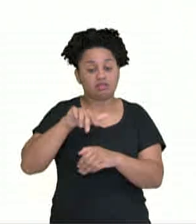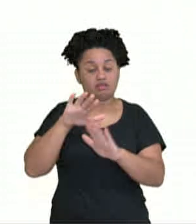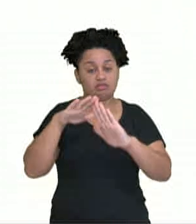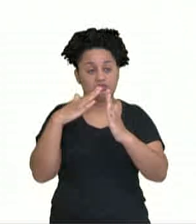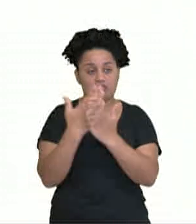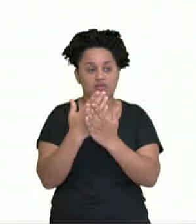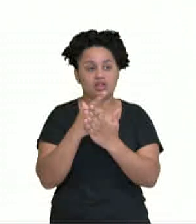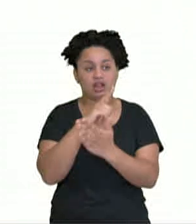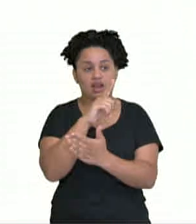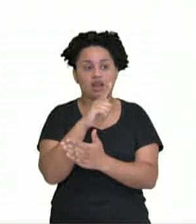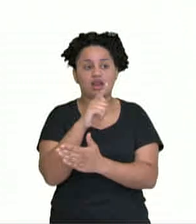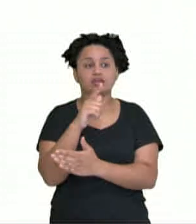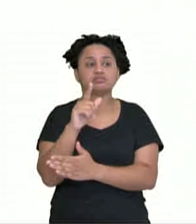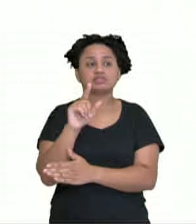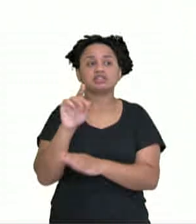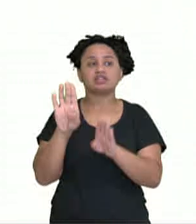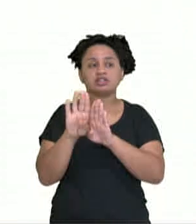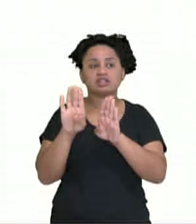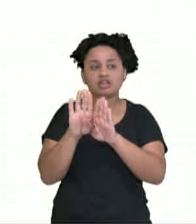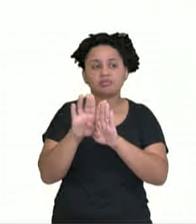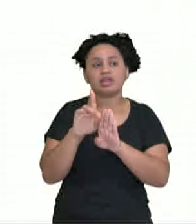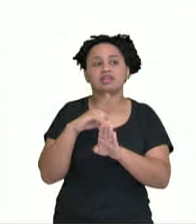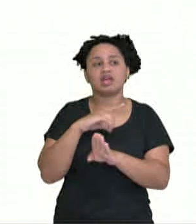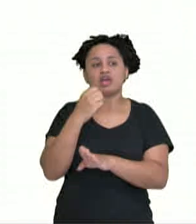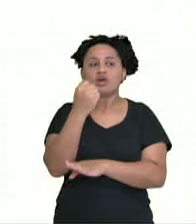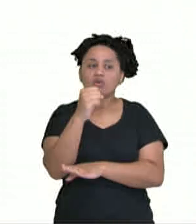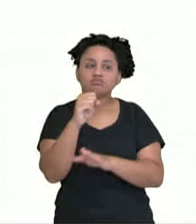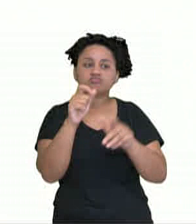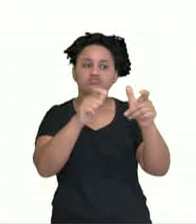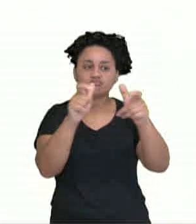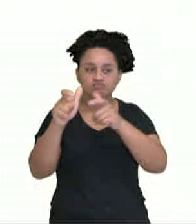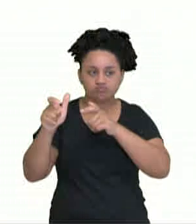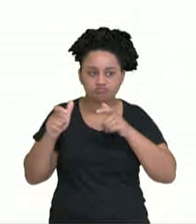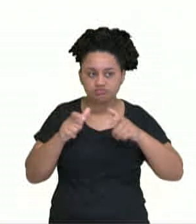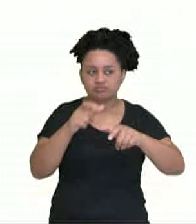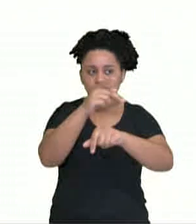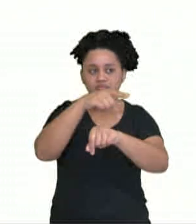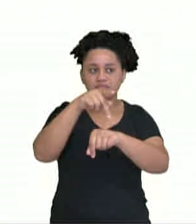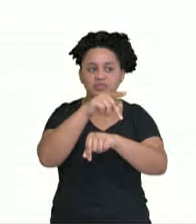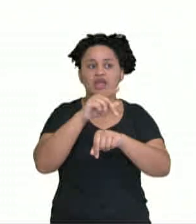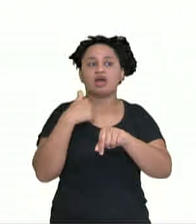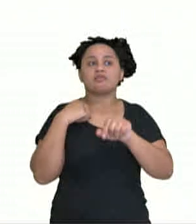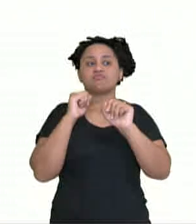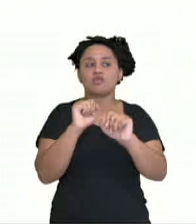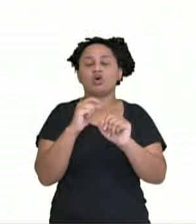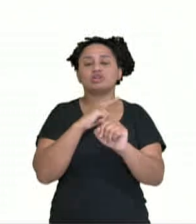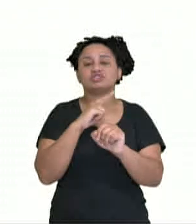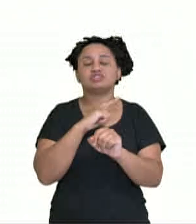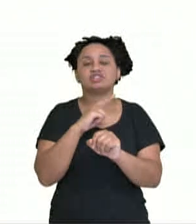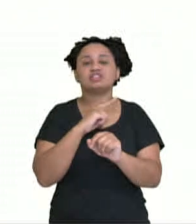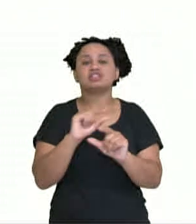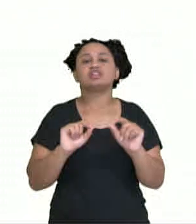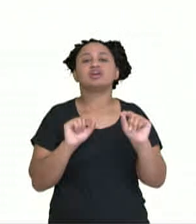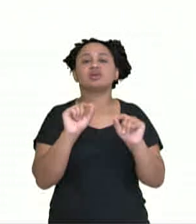é permitido que instituições coloquem esportes como uma opção para seus alunos em práticas